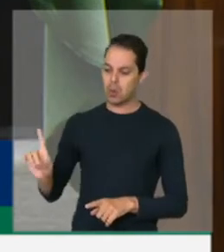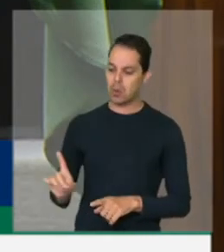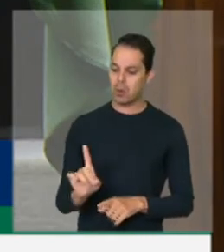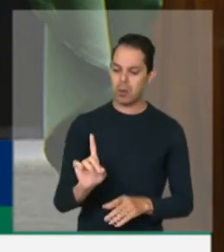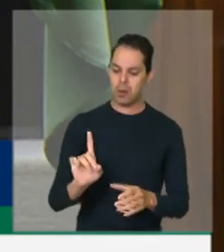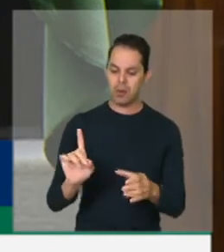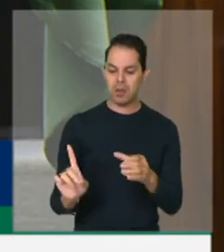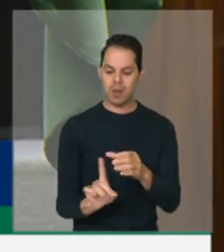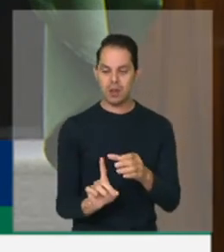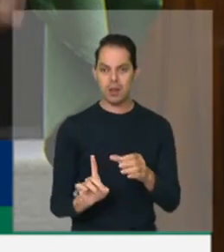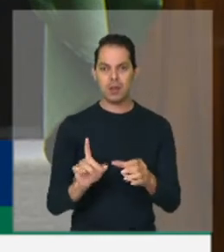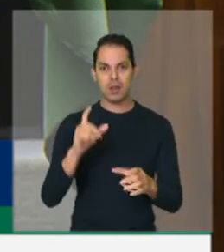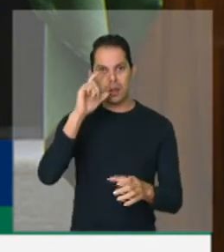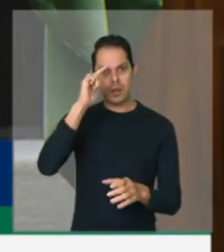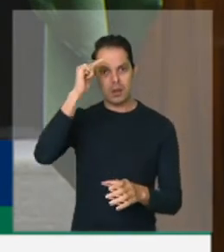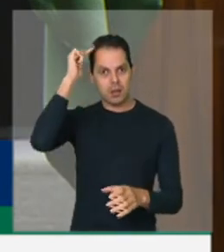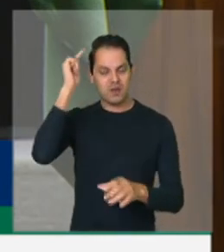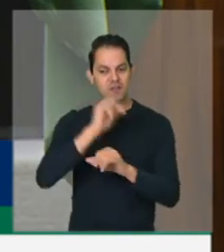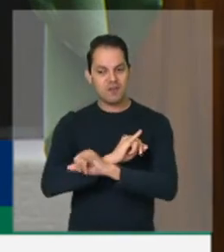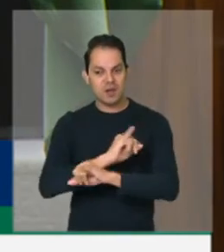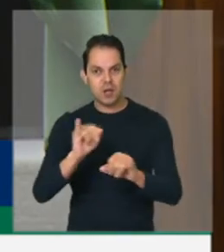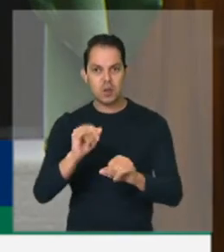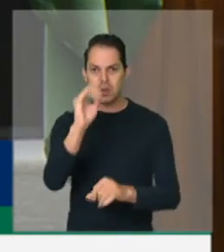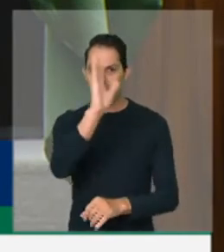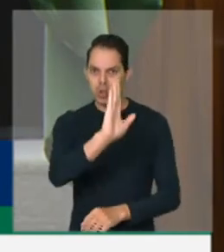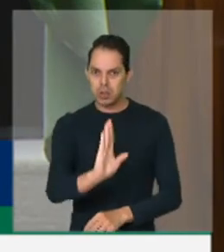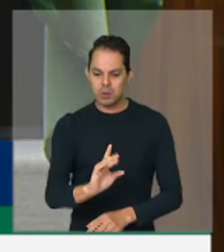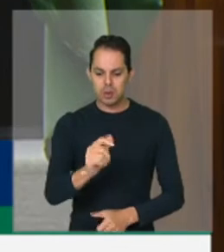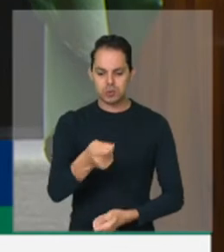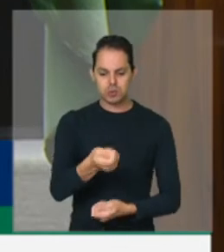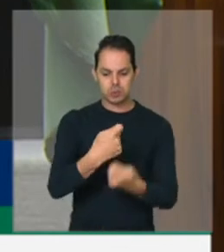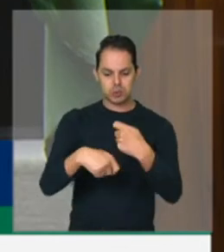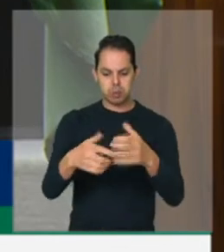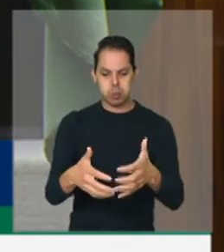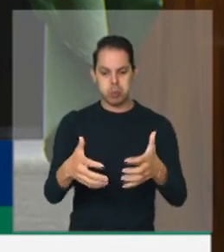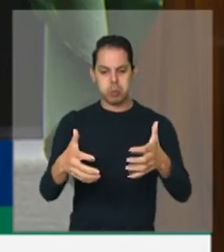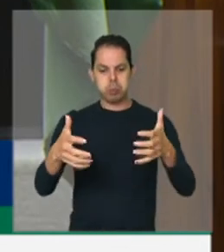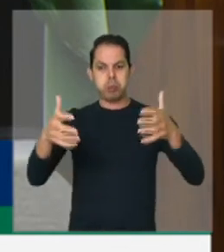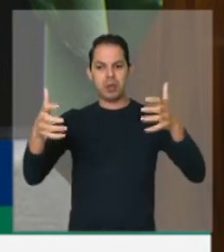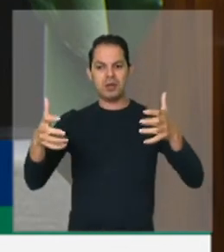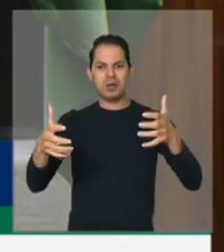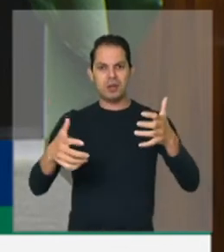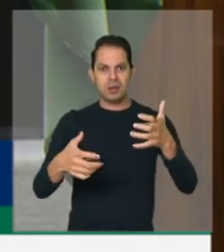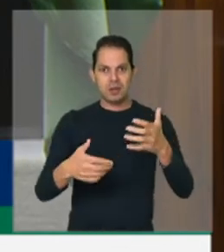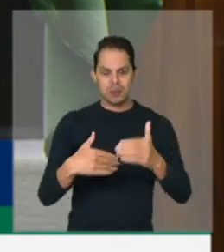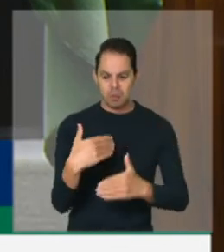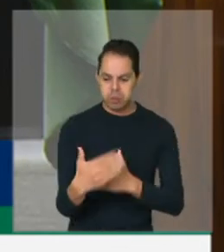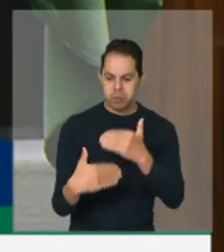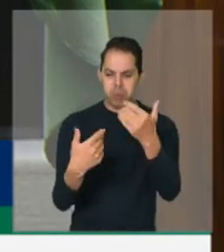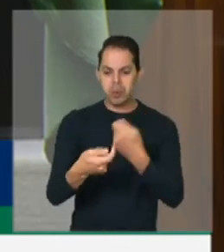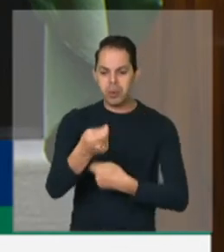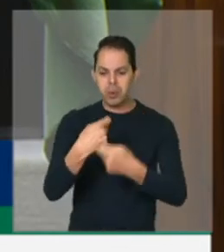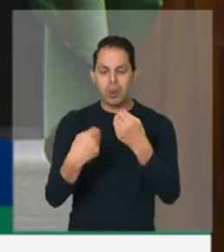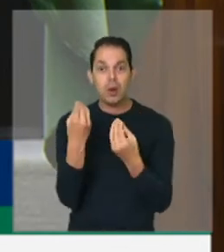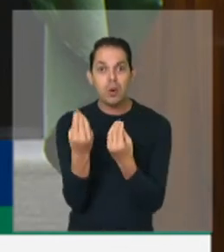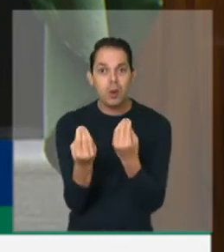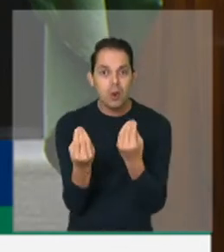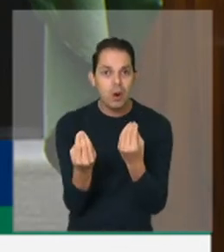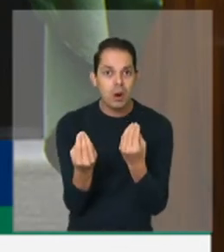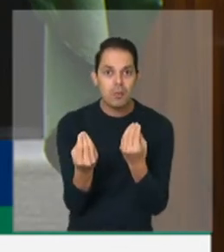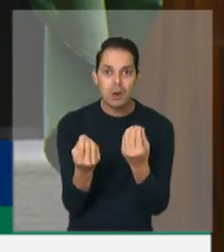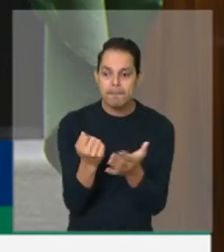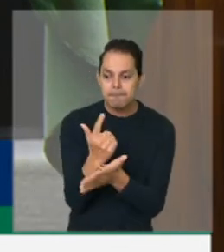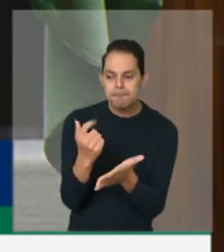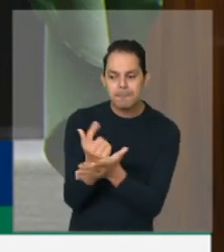Brasil retoma o leito do crescimento econômico. Esse crescimento econômico para chegar aonde se não vai ter consumo? Porque se não